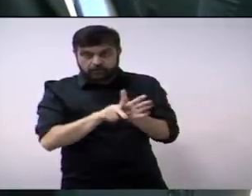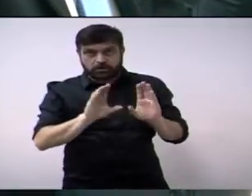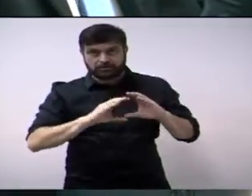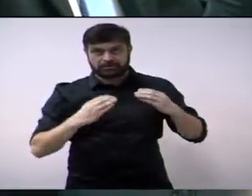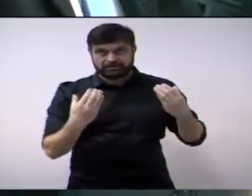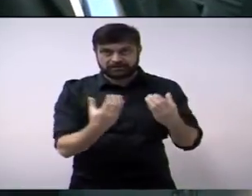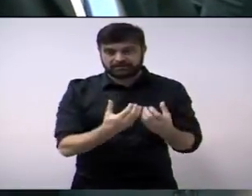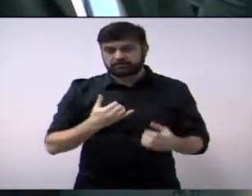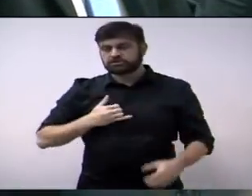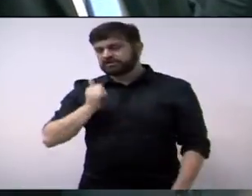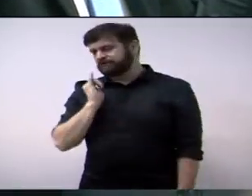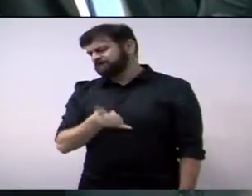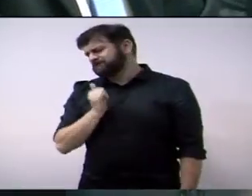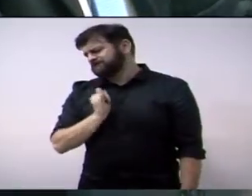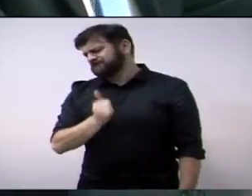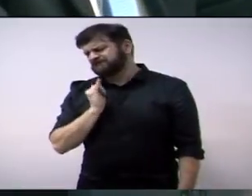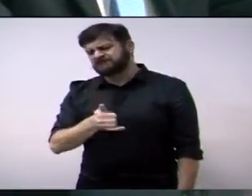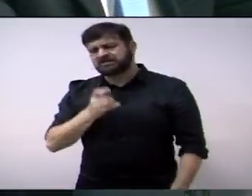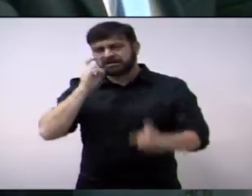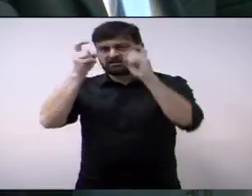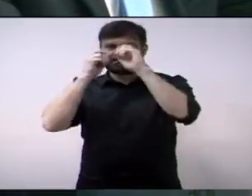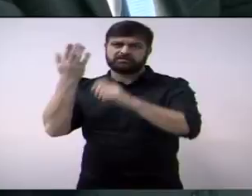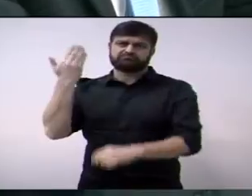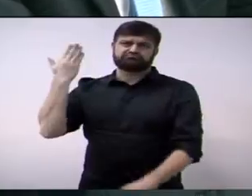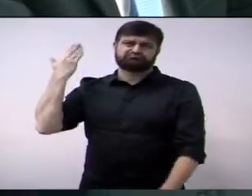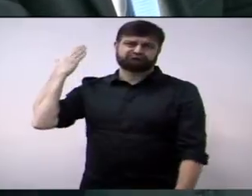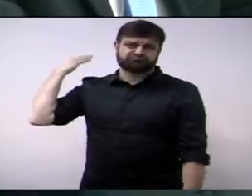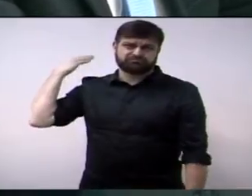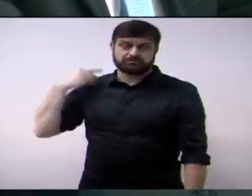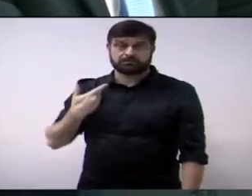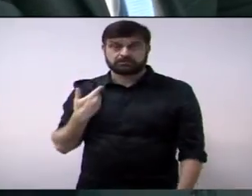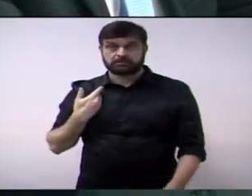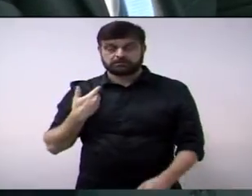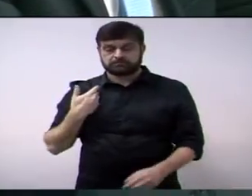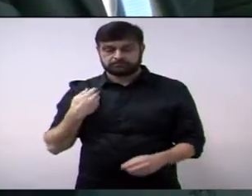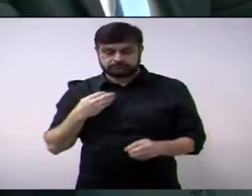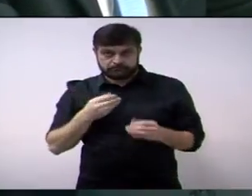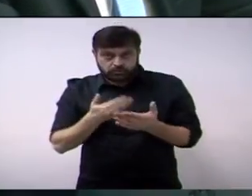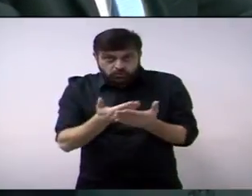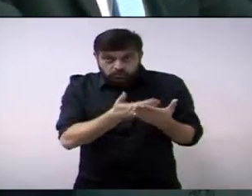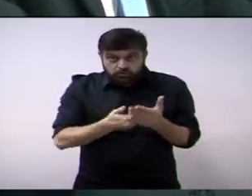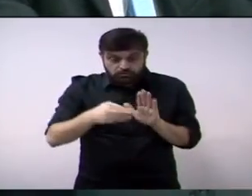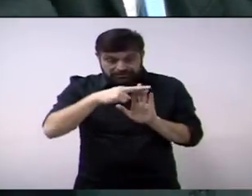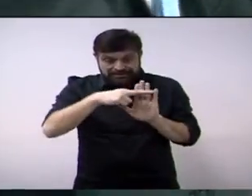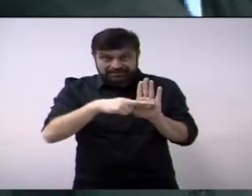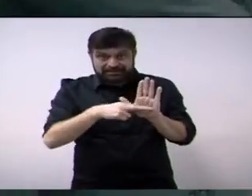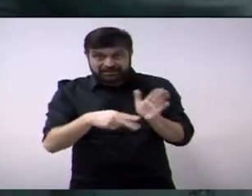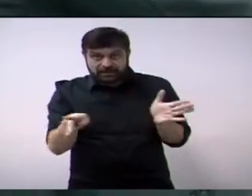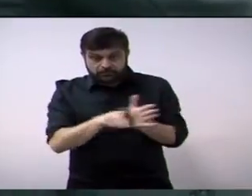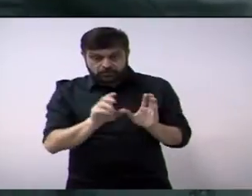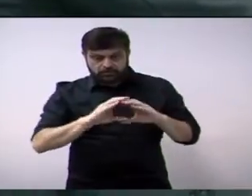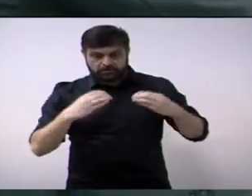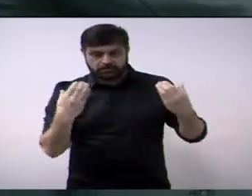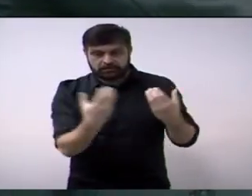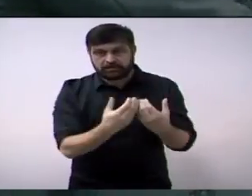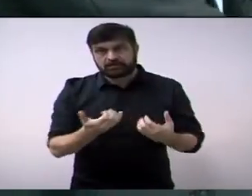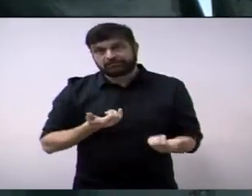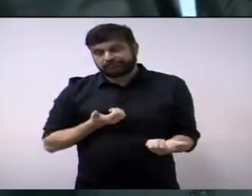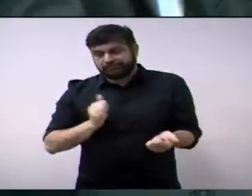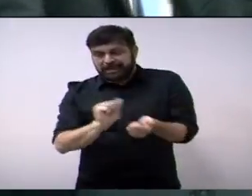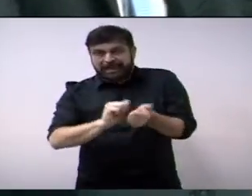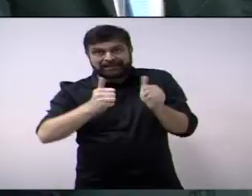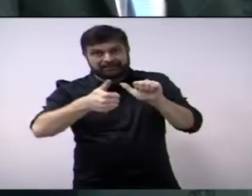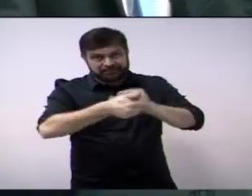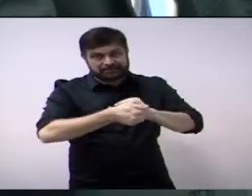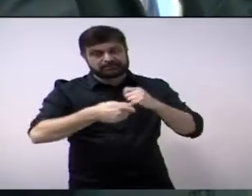isso aqui em sessões passadas, e ele está bem adiantado, e, na verdade, quem sou eu para falar todas as mudanças que têm